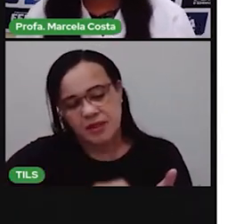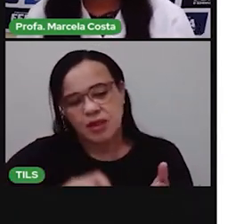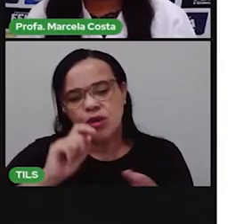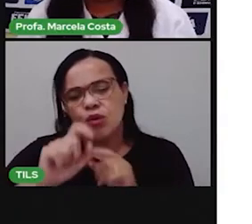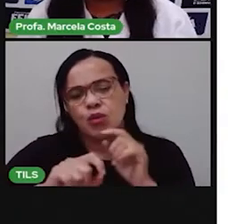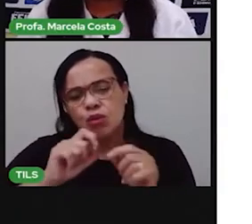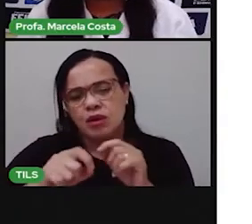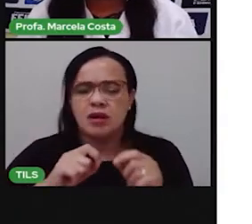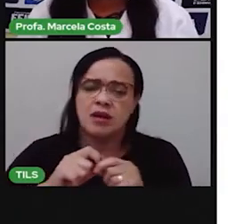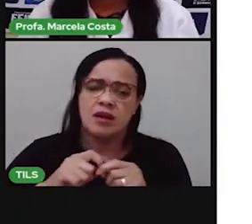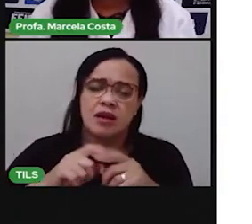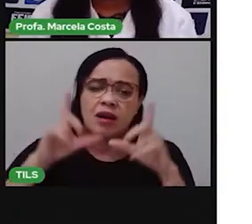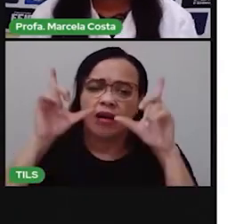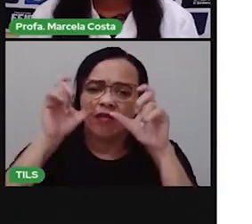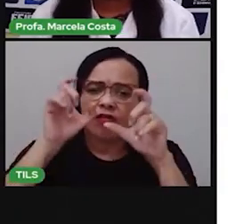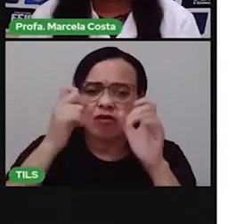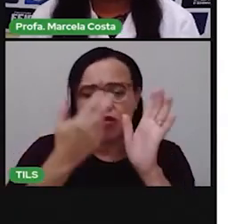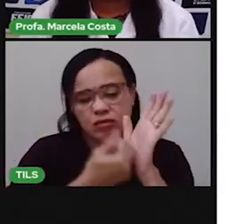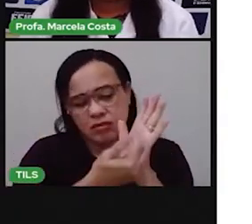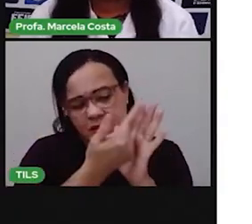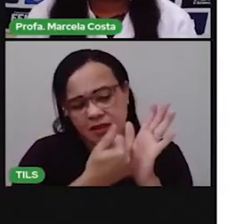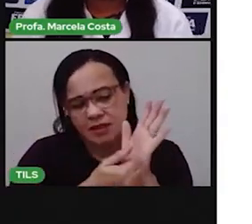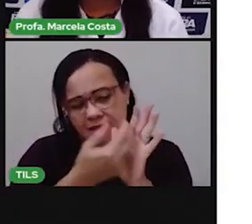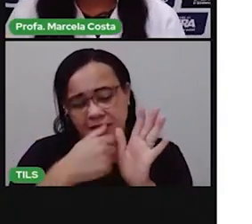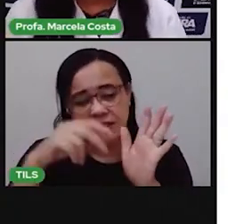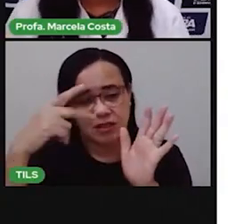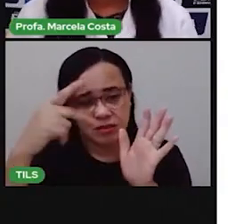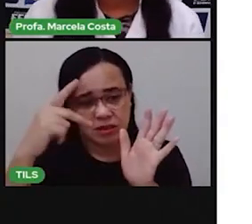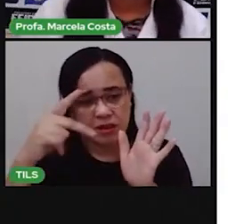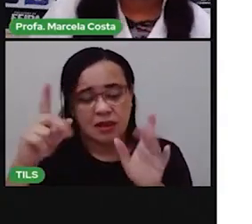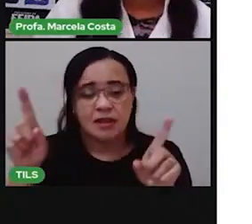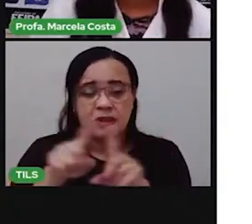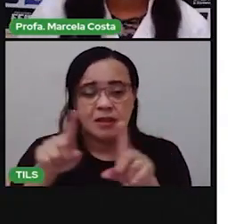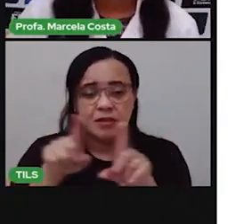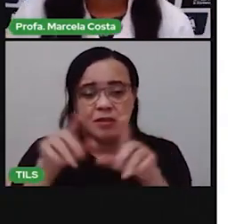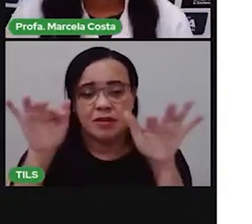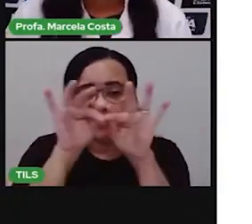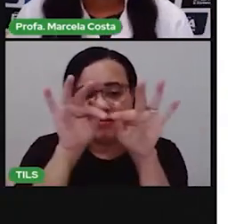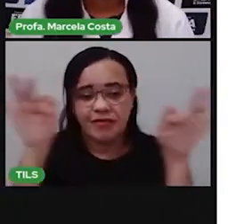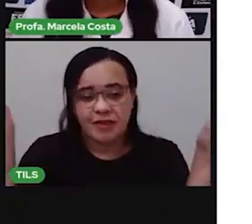e uma frase com essa palavra, tá bom?